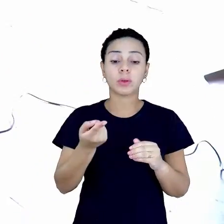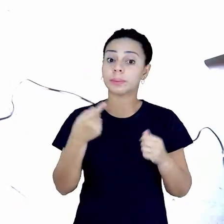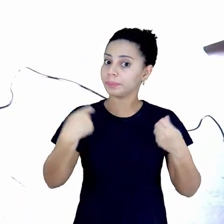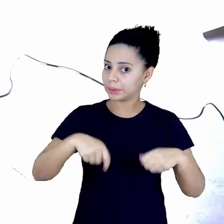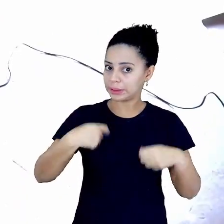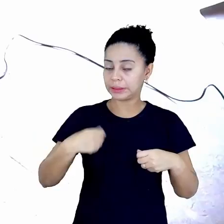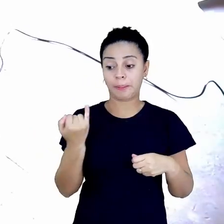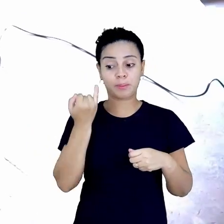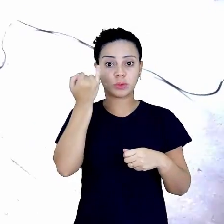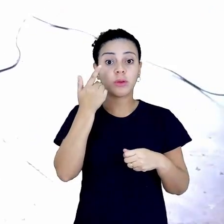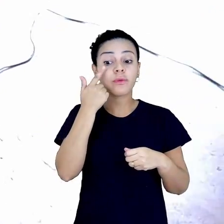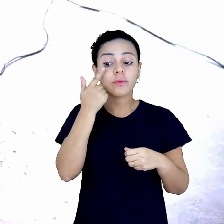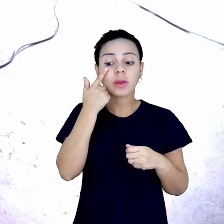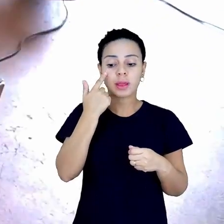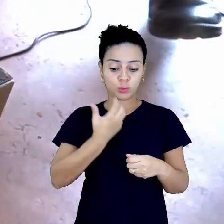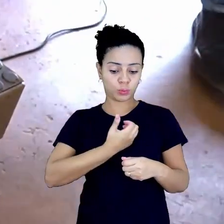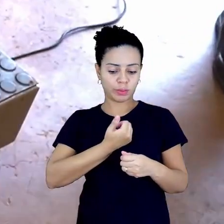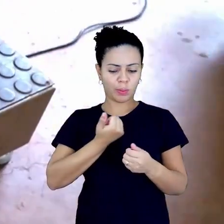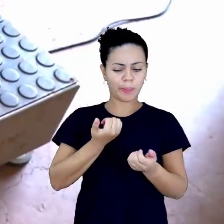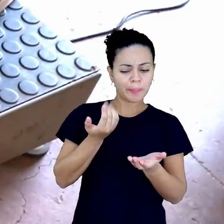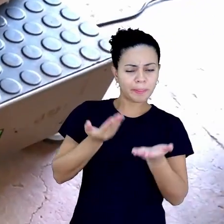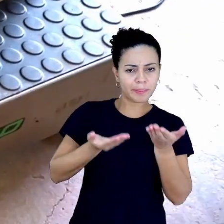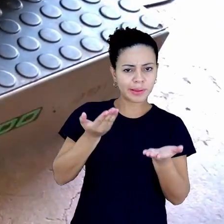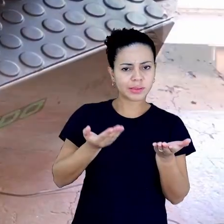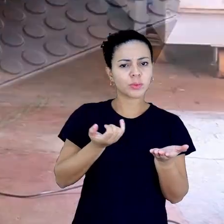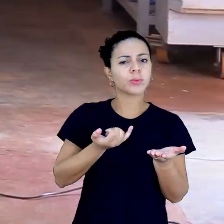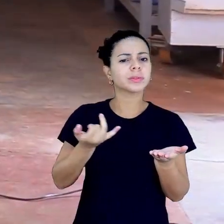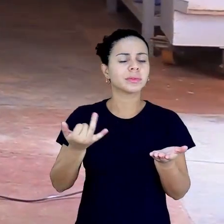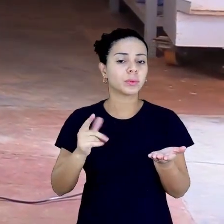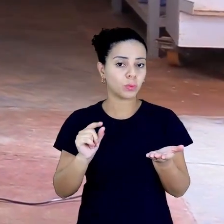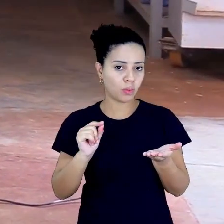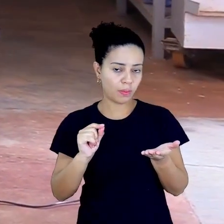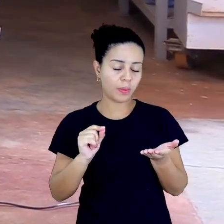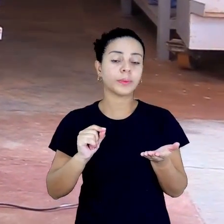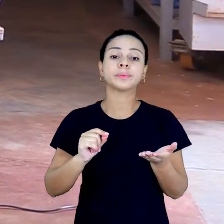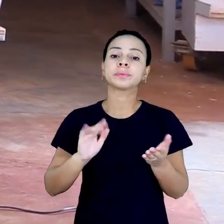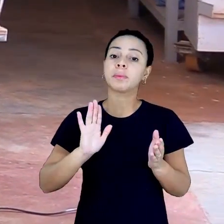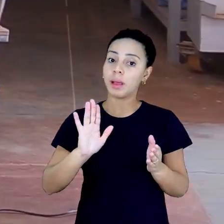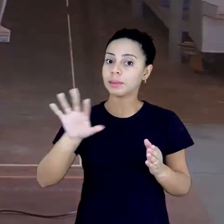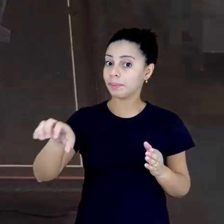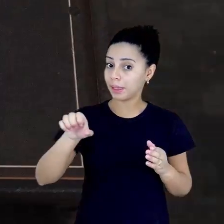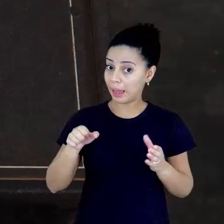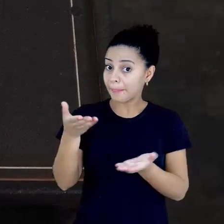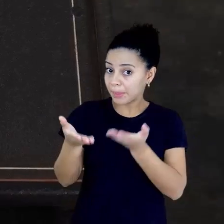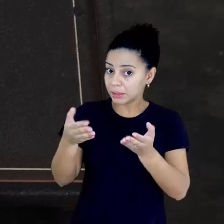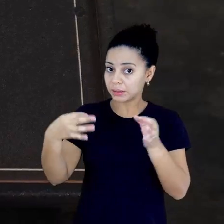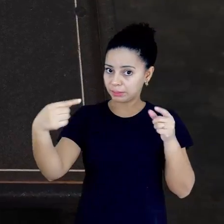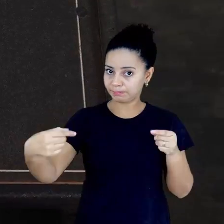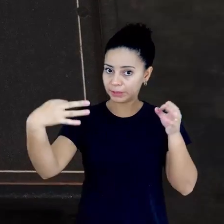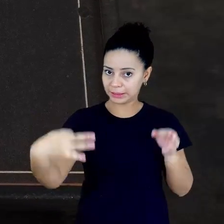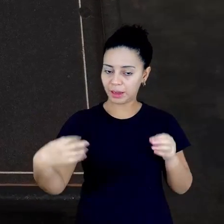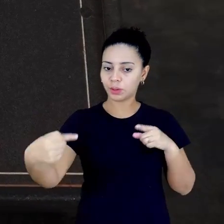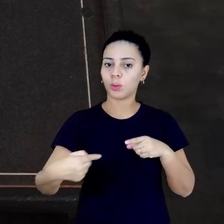inicialmente pesar o material utilizando balança com capacidade nominal, resolução e sensibilidade compatíveis com a